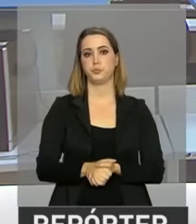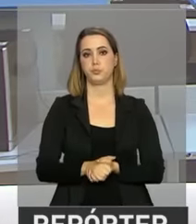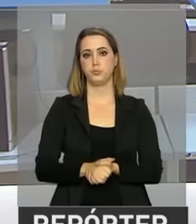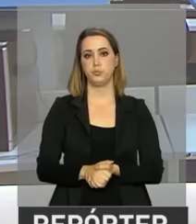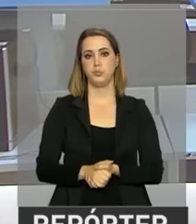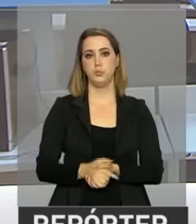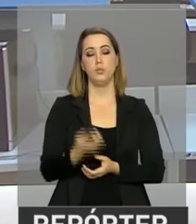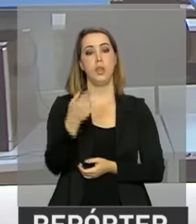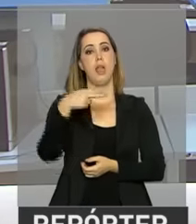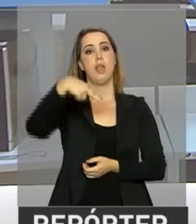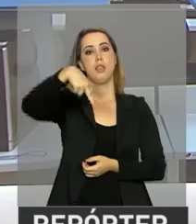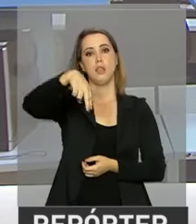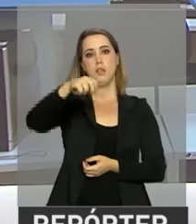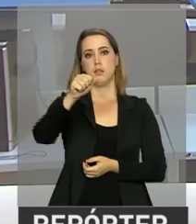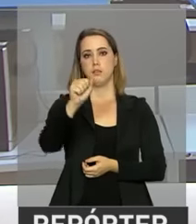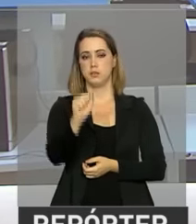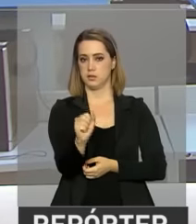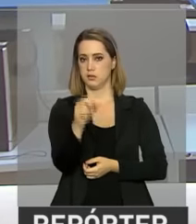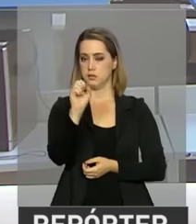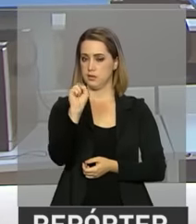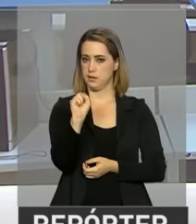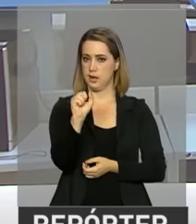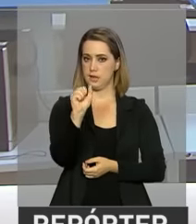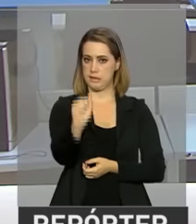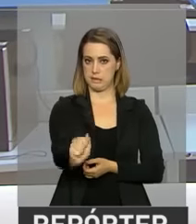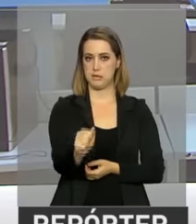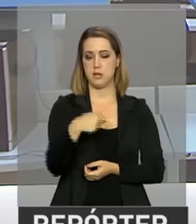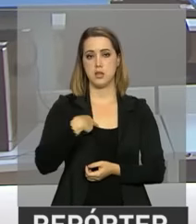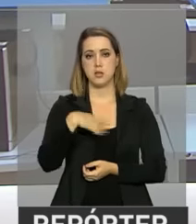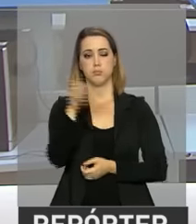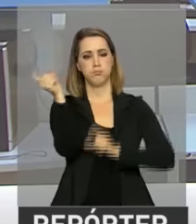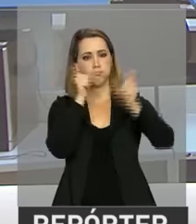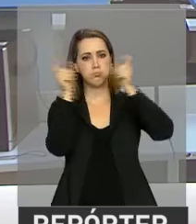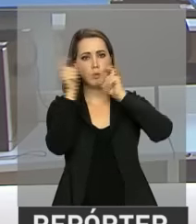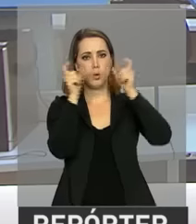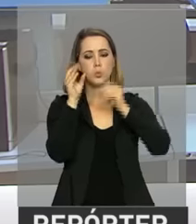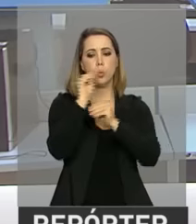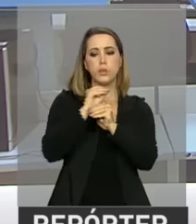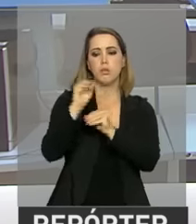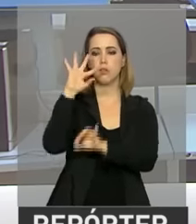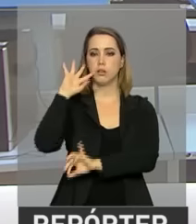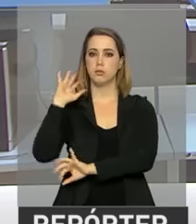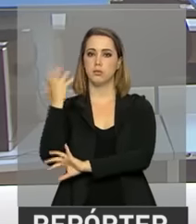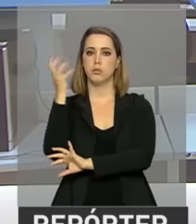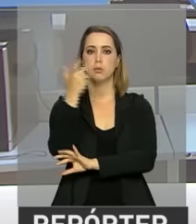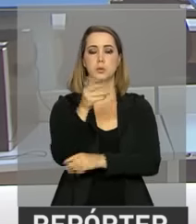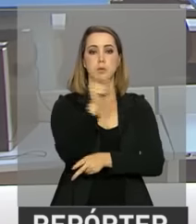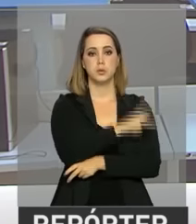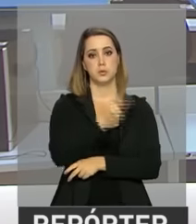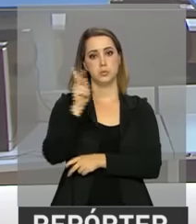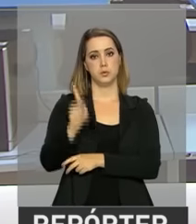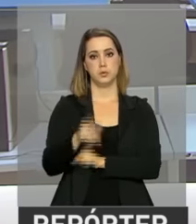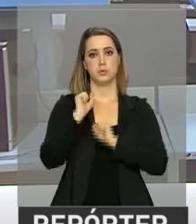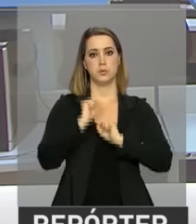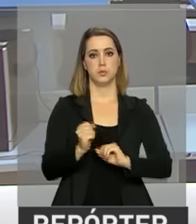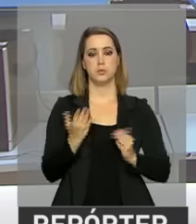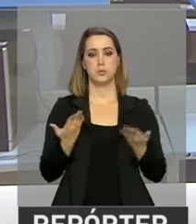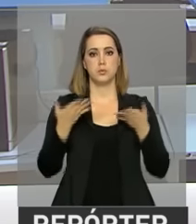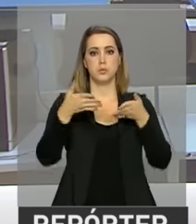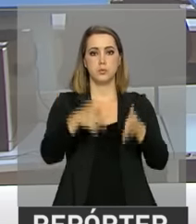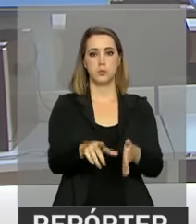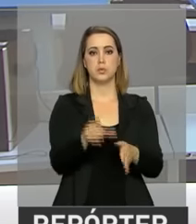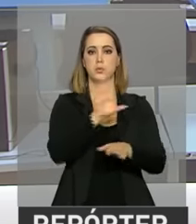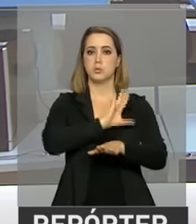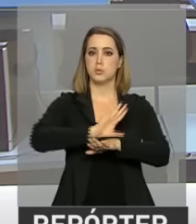Nasa está ajudando a despertar o interesse de estudantes brasileiros pela preservação ambiental professores da rede pública podem participar de um